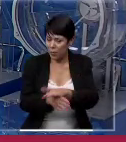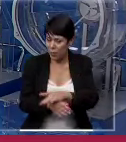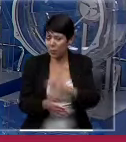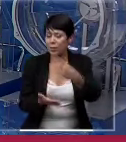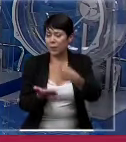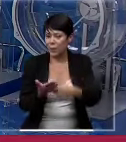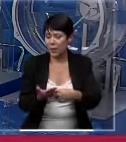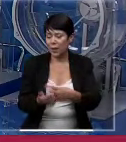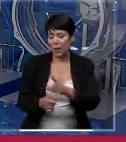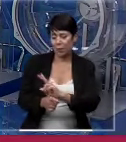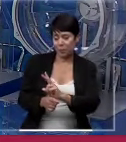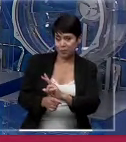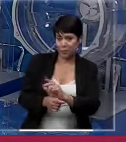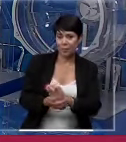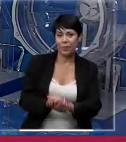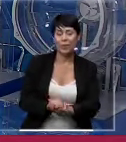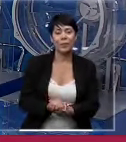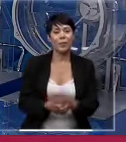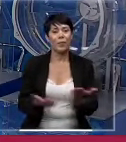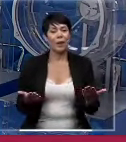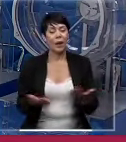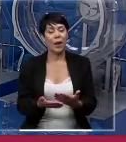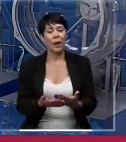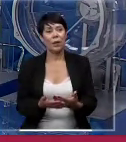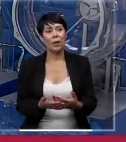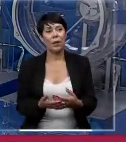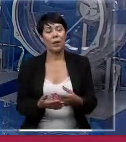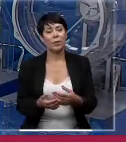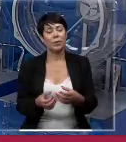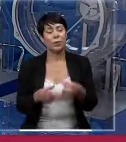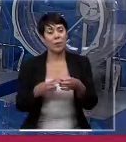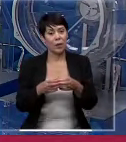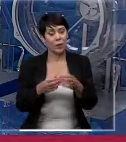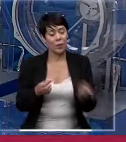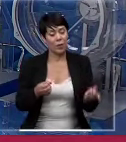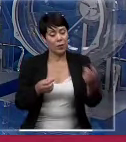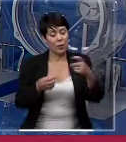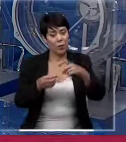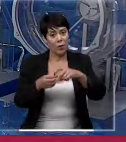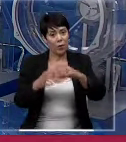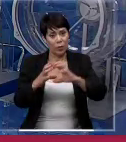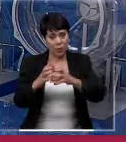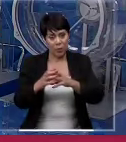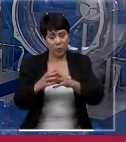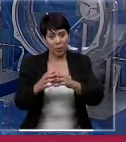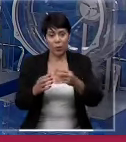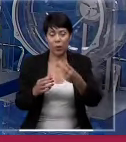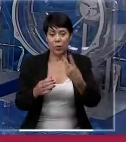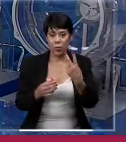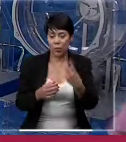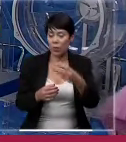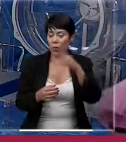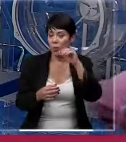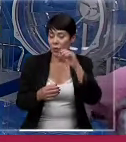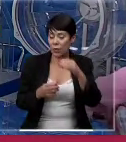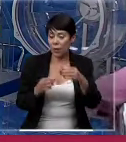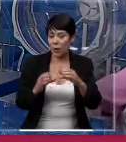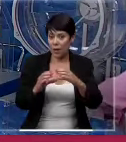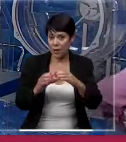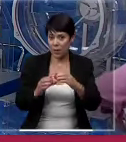validado pelas nossas auditoras populares. Agora o Alexandre, nosso colega da Caixa, e a Priscila, nossa garota da sorte,